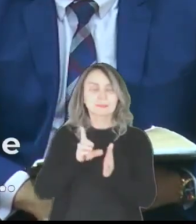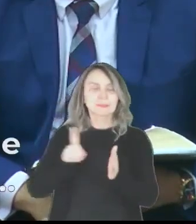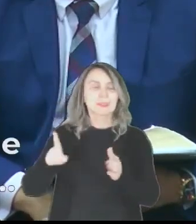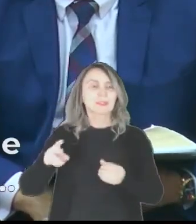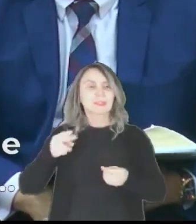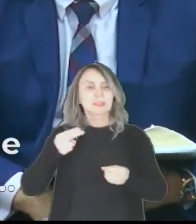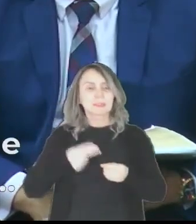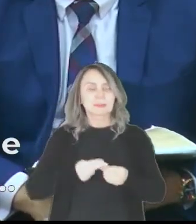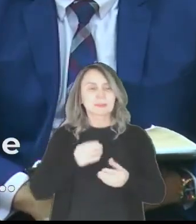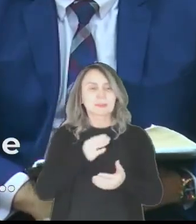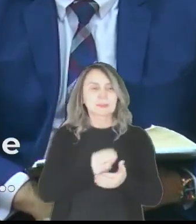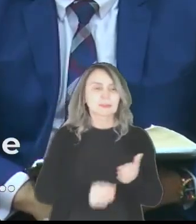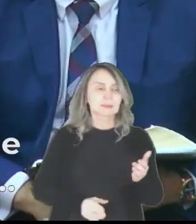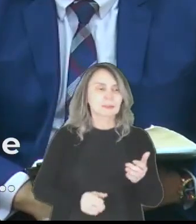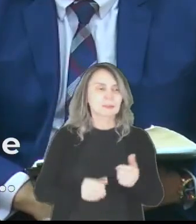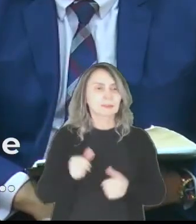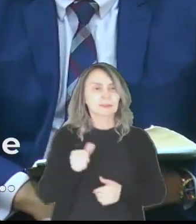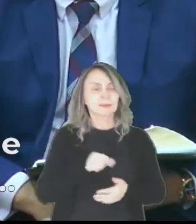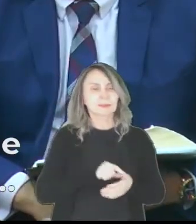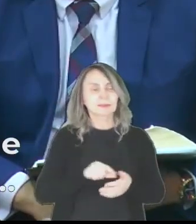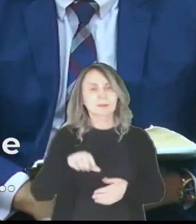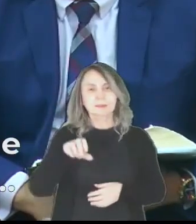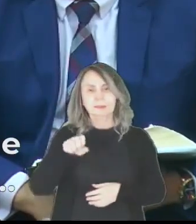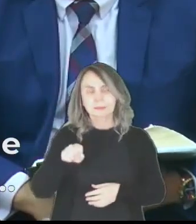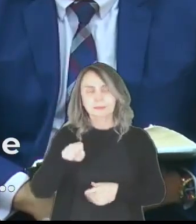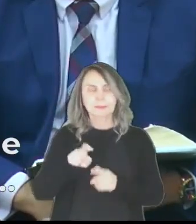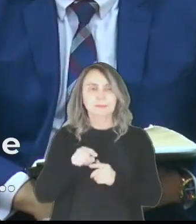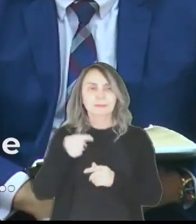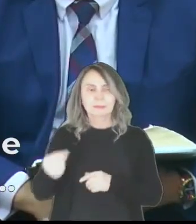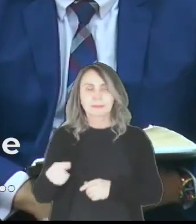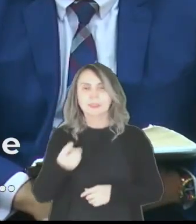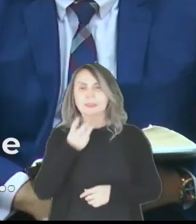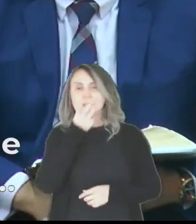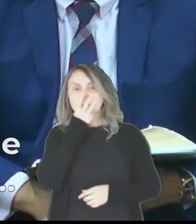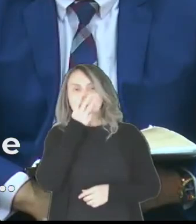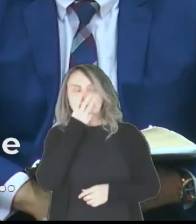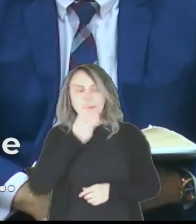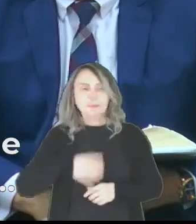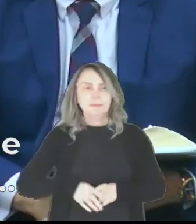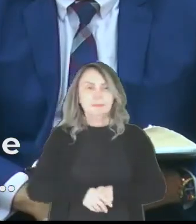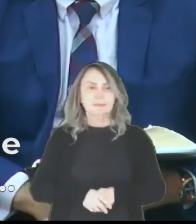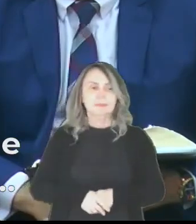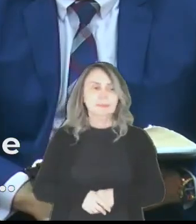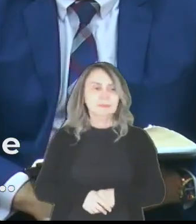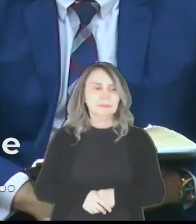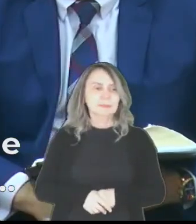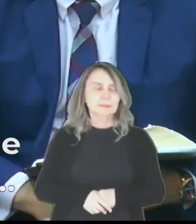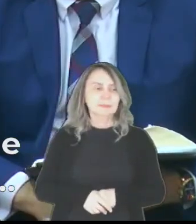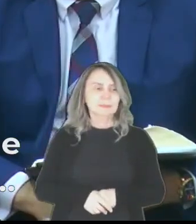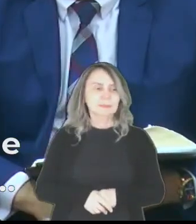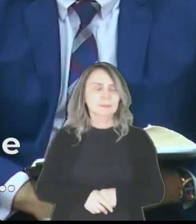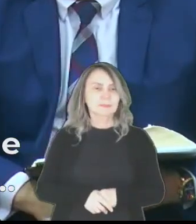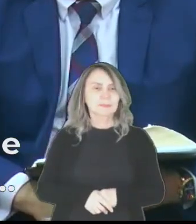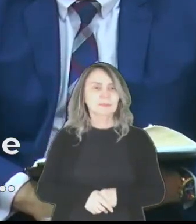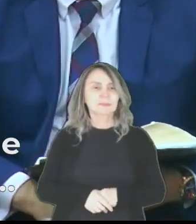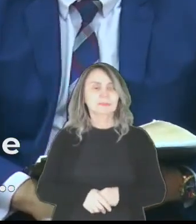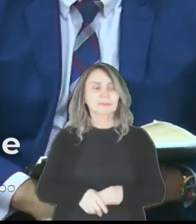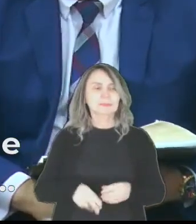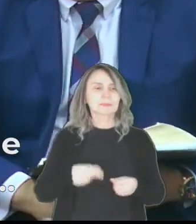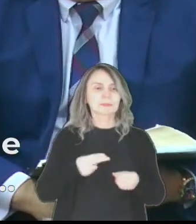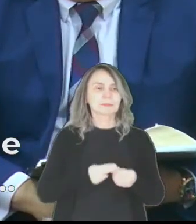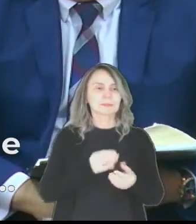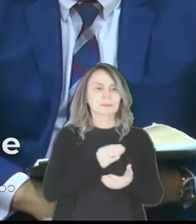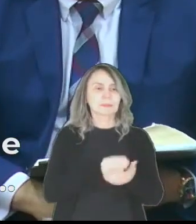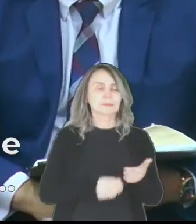Isaías 53:5. Louvado seja o nome de Jesus para sempre. Aleluia. Números